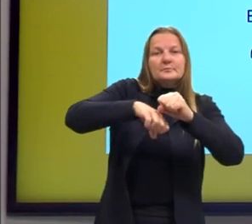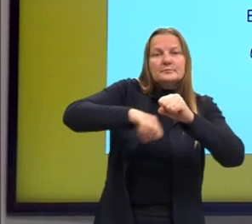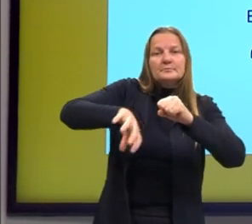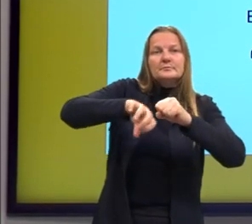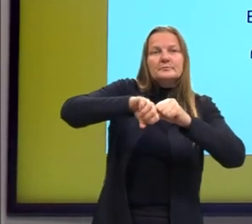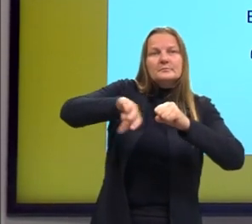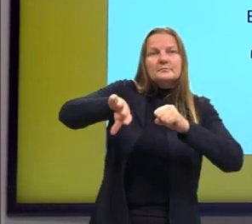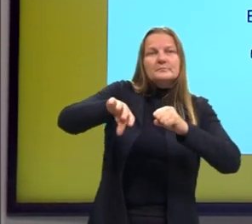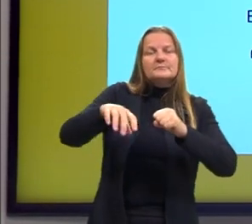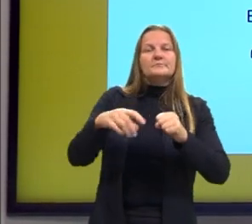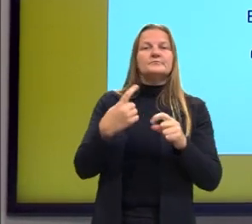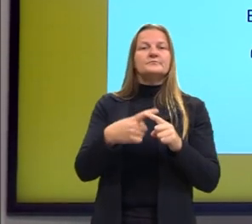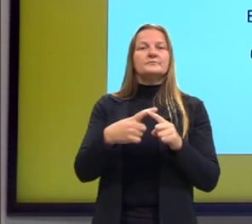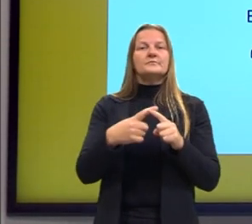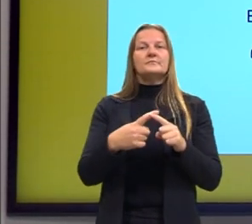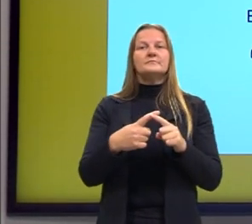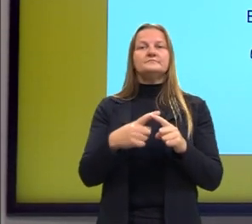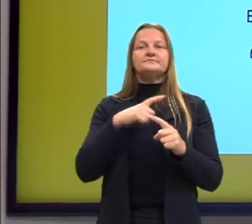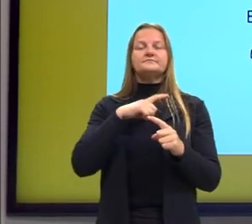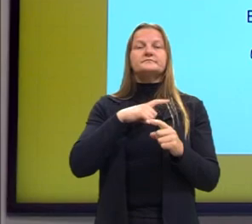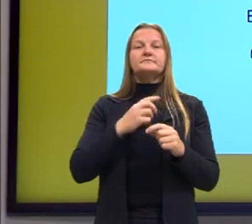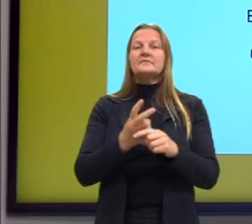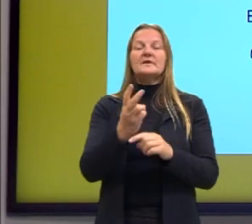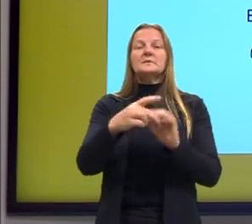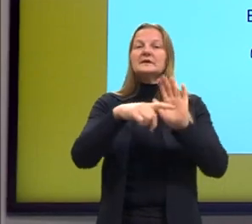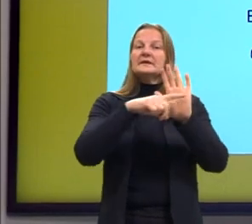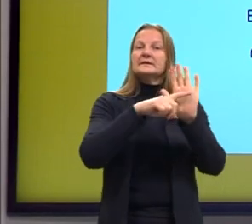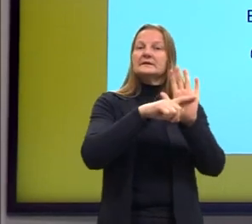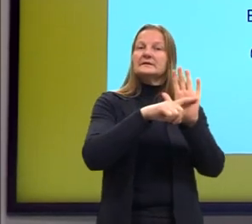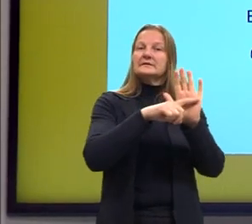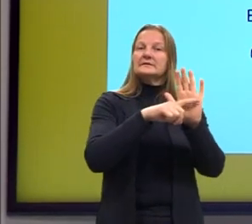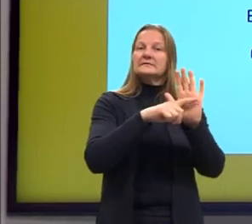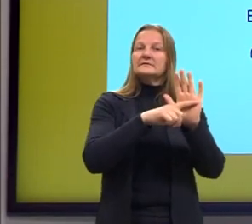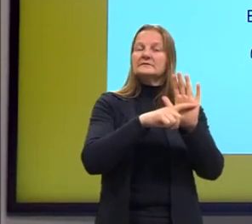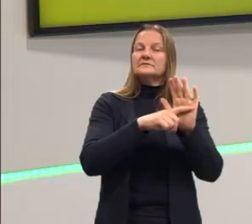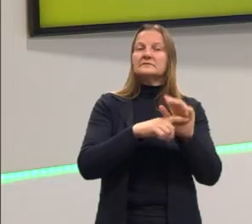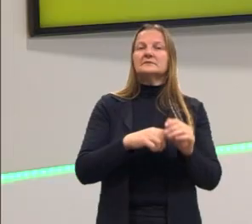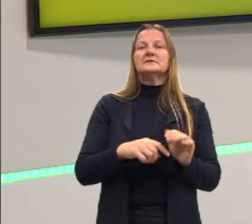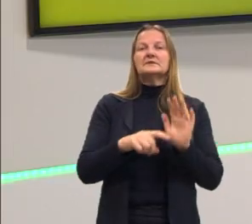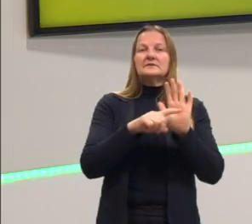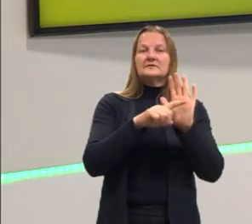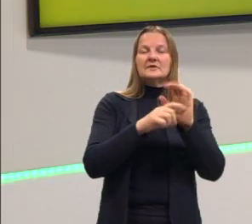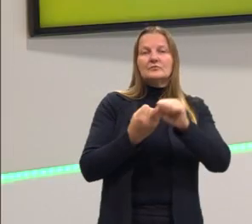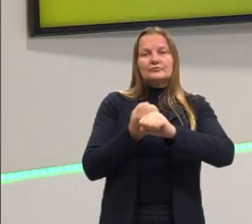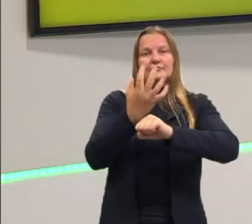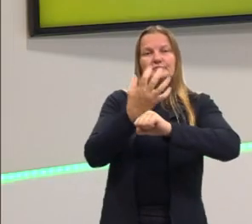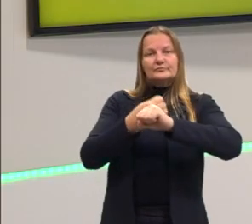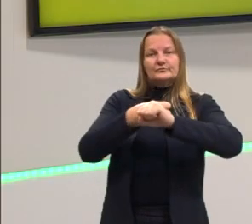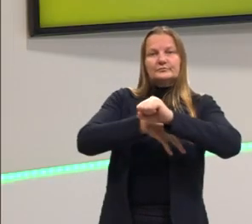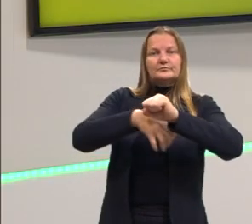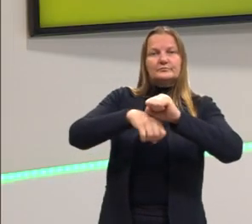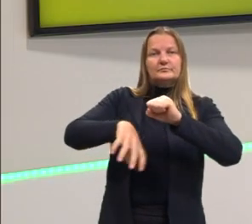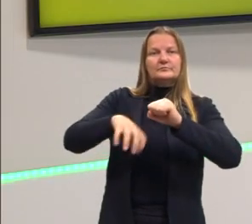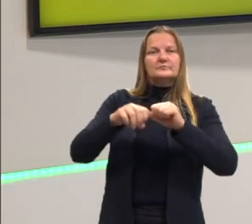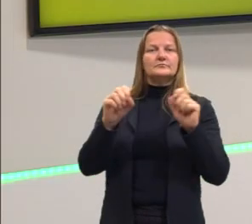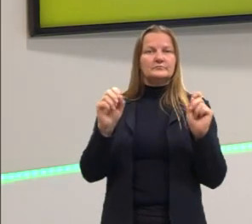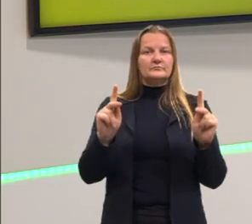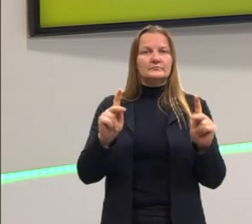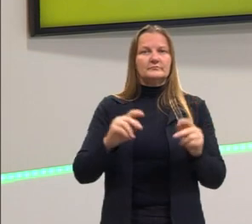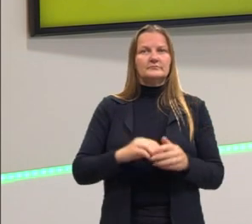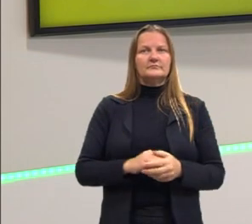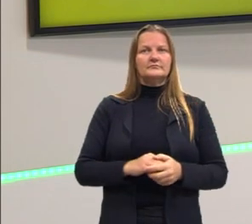sofrer ela vai ser sempre negativa pois as reações de combustão são sempre exotérmicas Ok